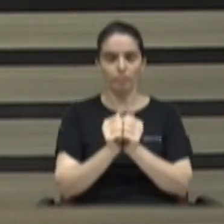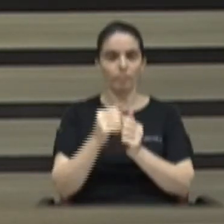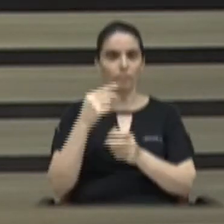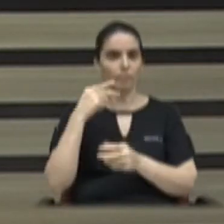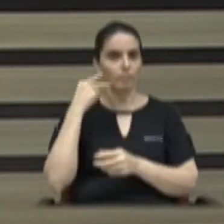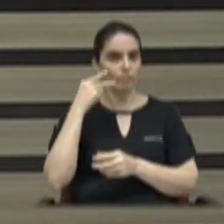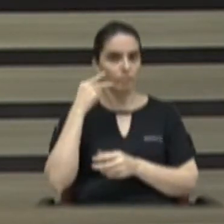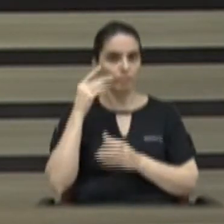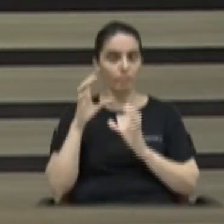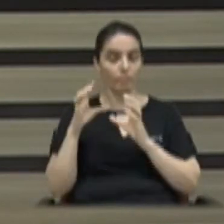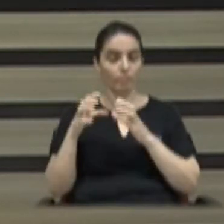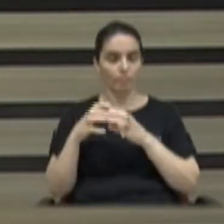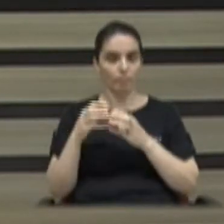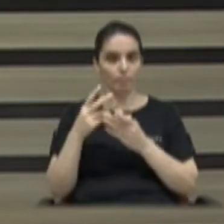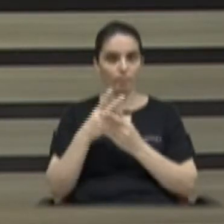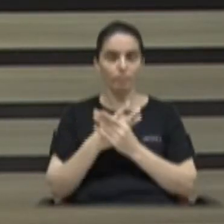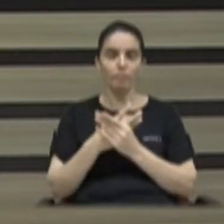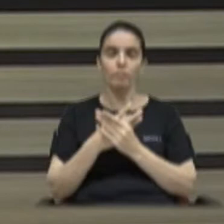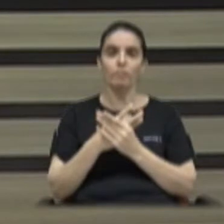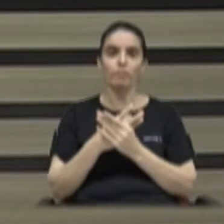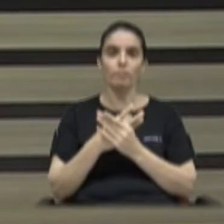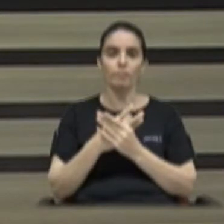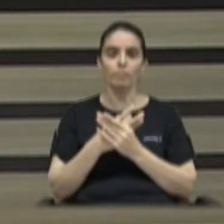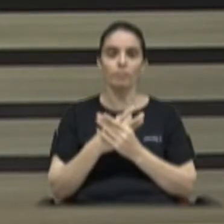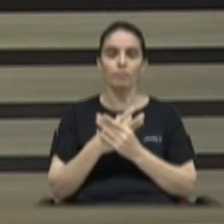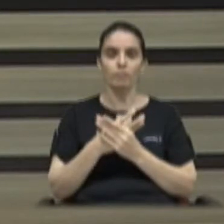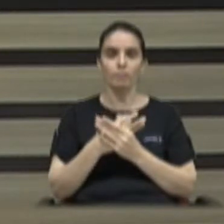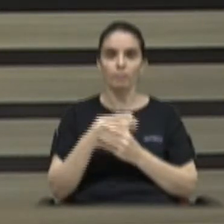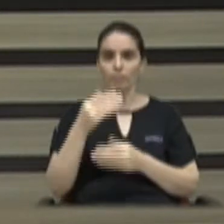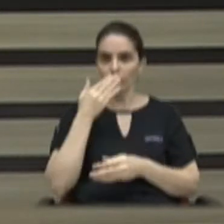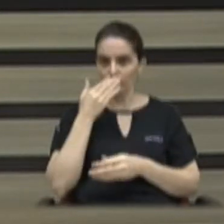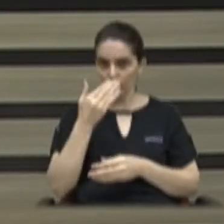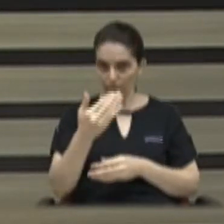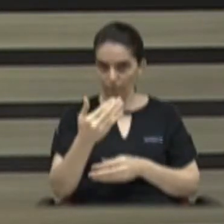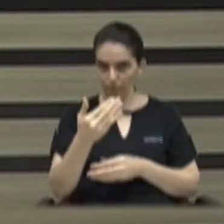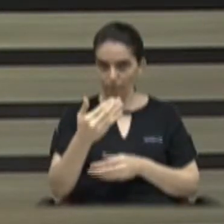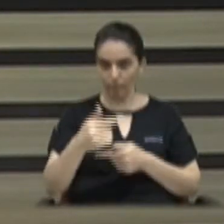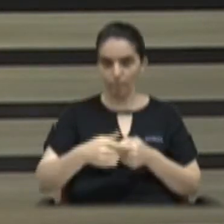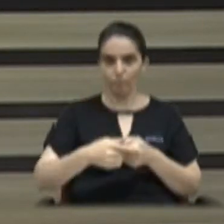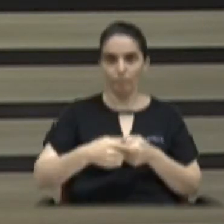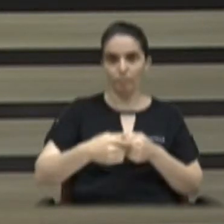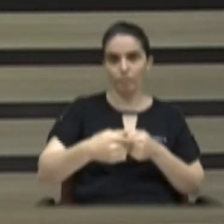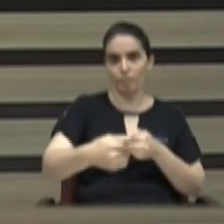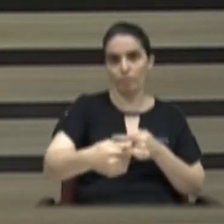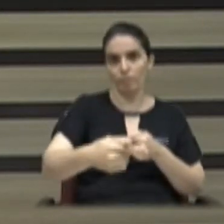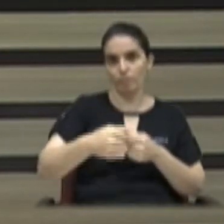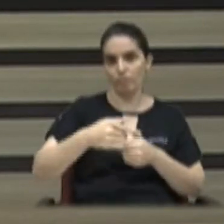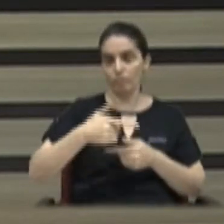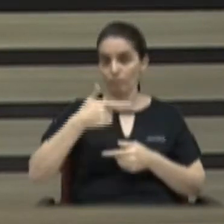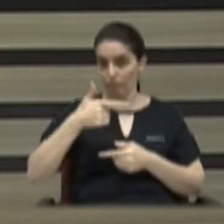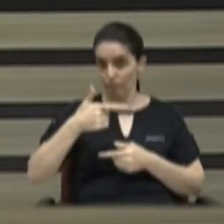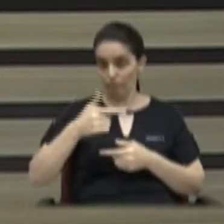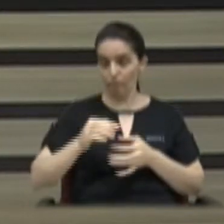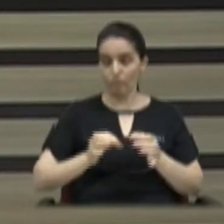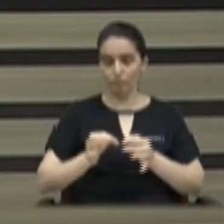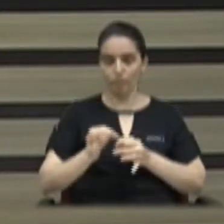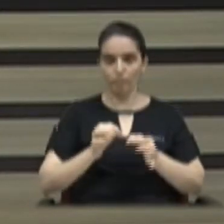vereadores que compõem essa egrégia Casa de Leis, no sentido de solicitar adiamento por duas sessões do